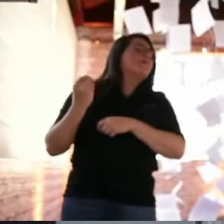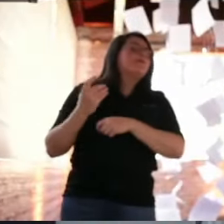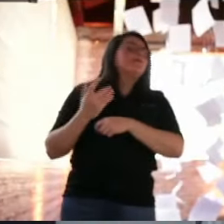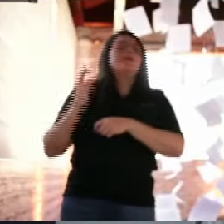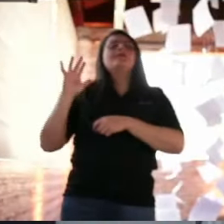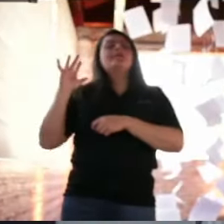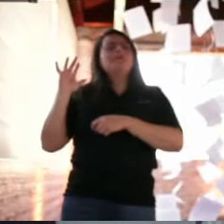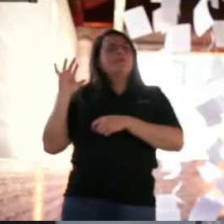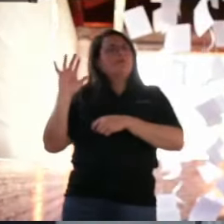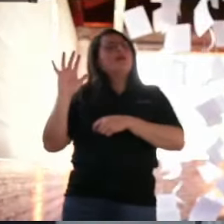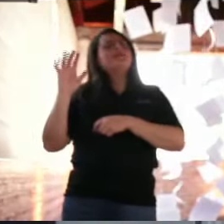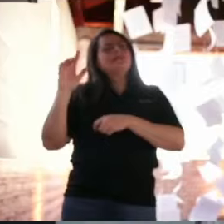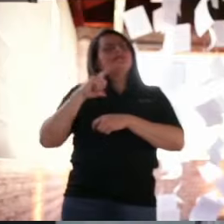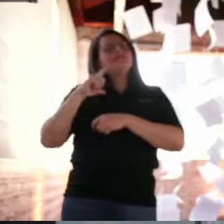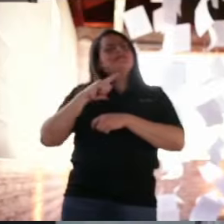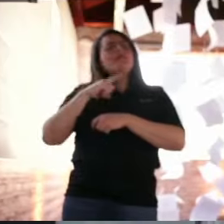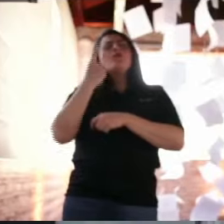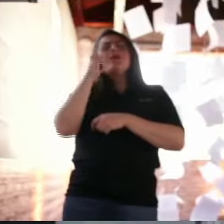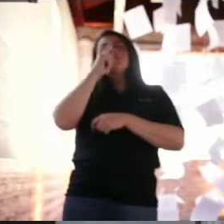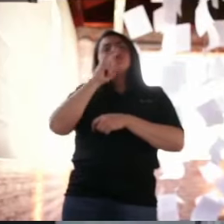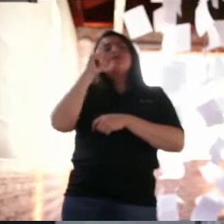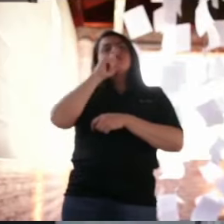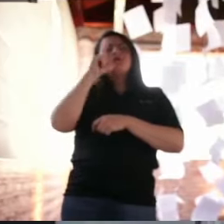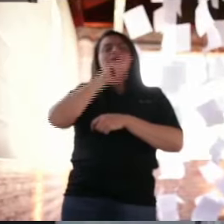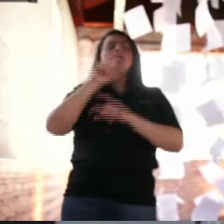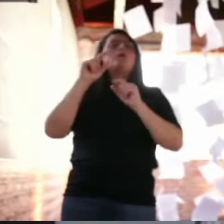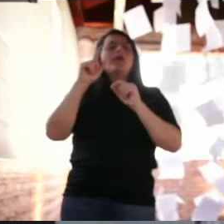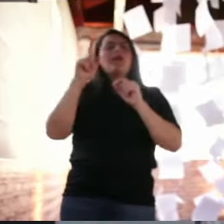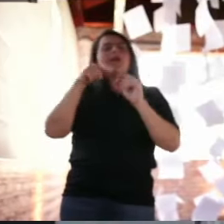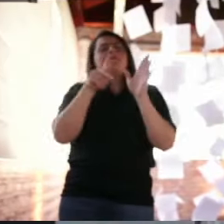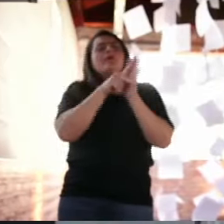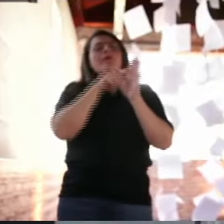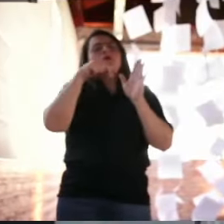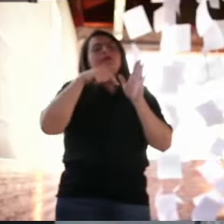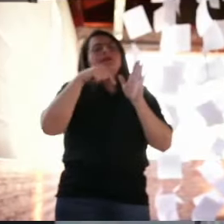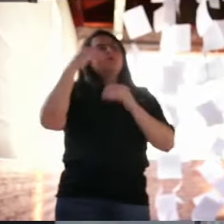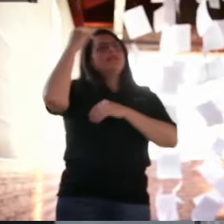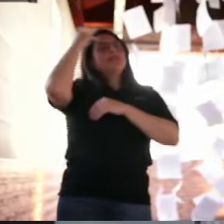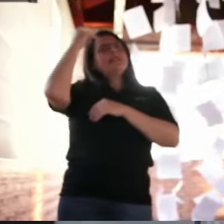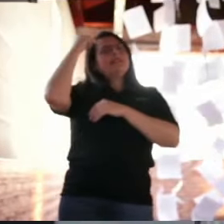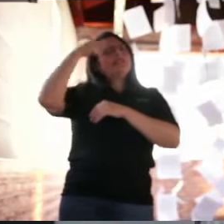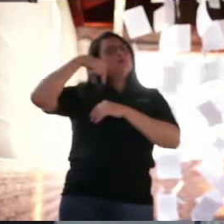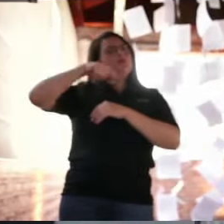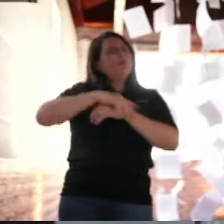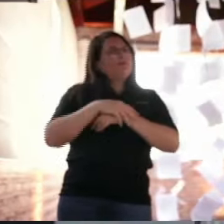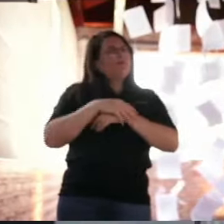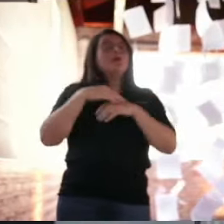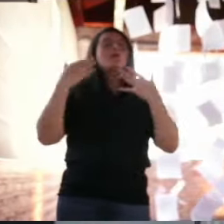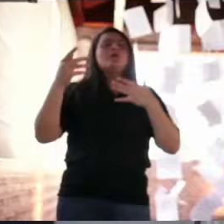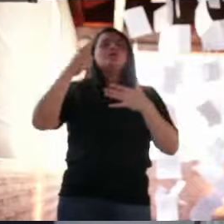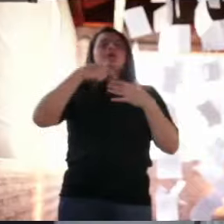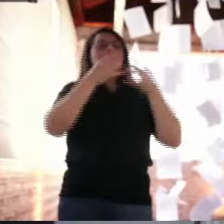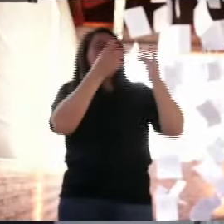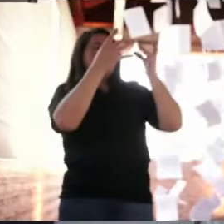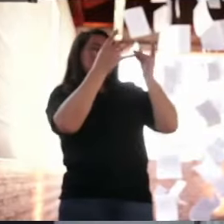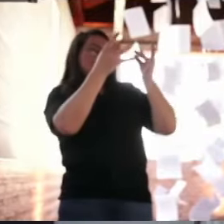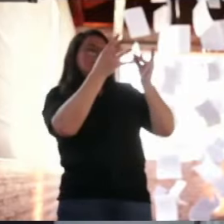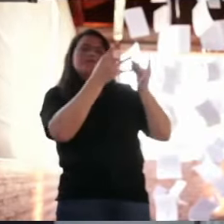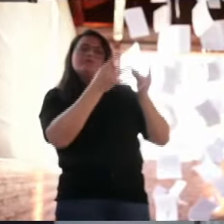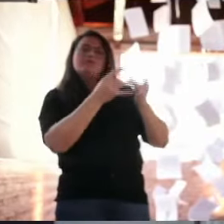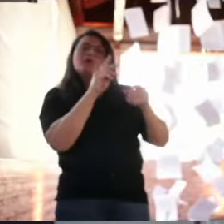ela comete um ato falho que eu acho que é muito próprio da nossa mentalidade quando ela vai descrever esse